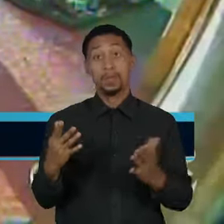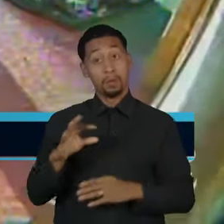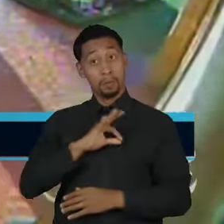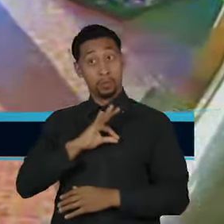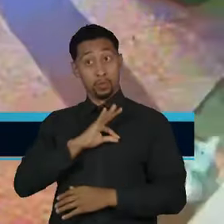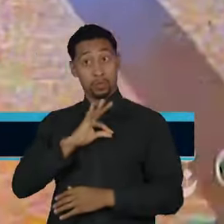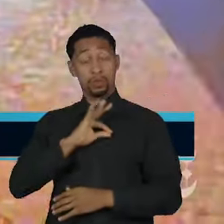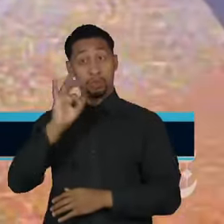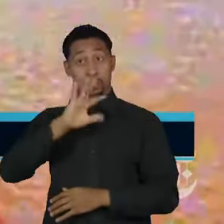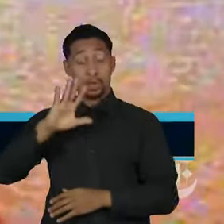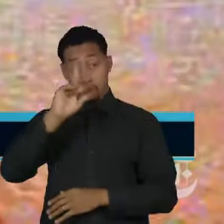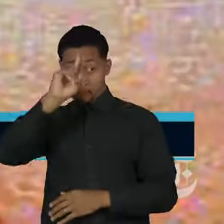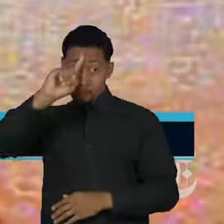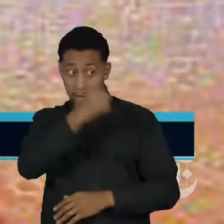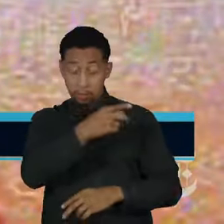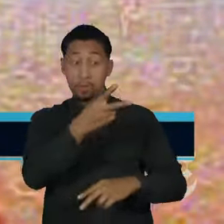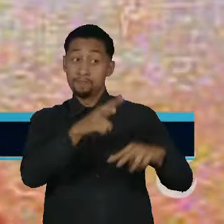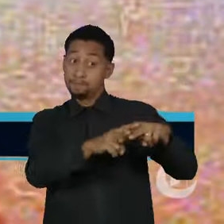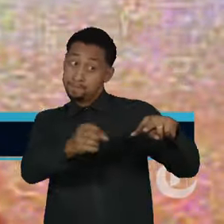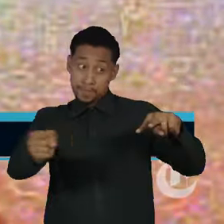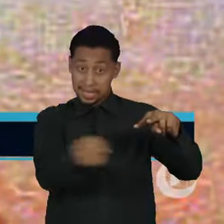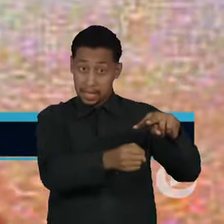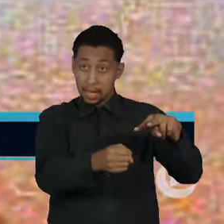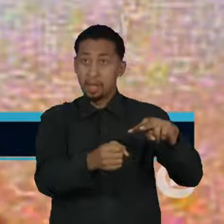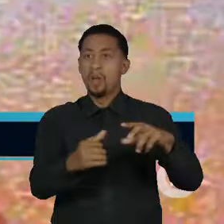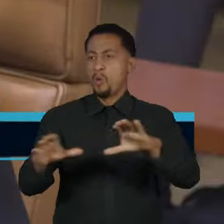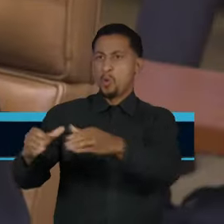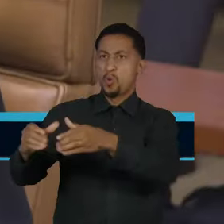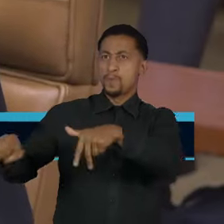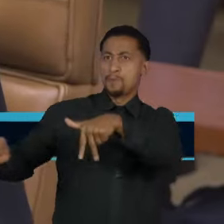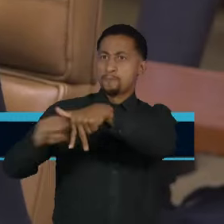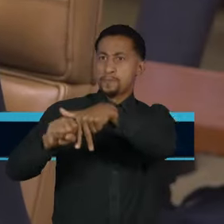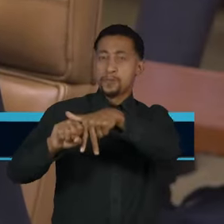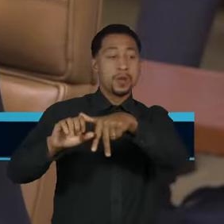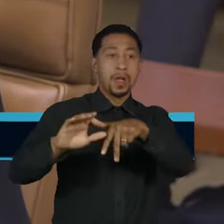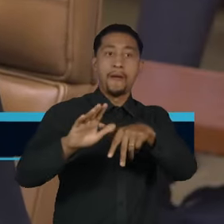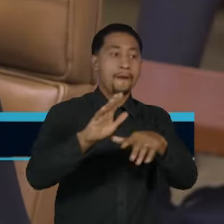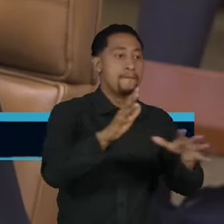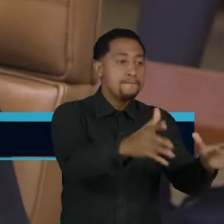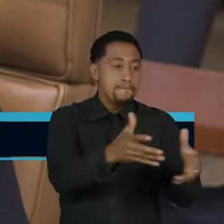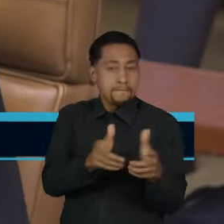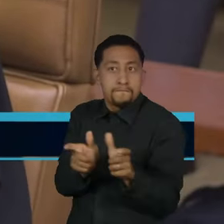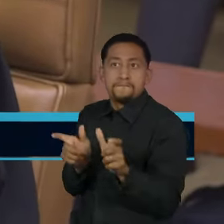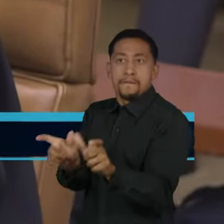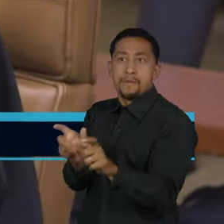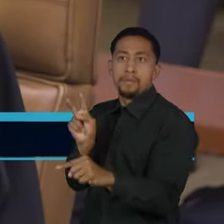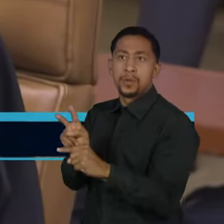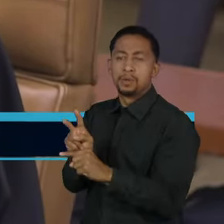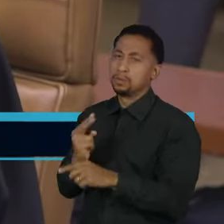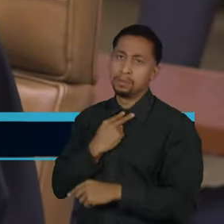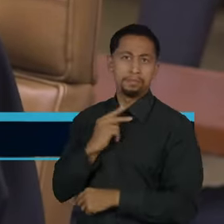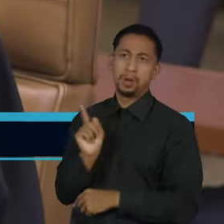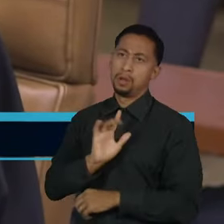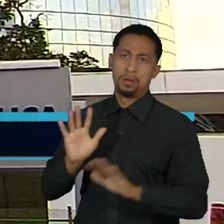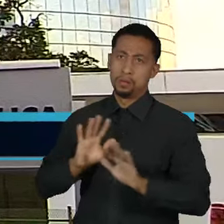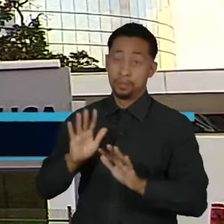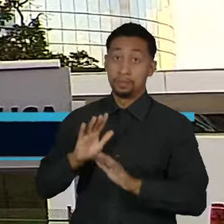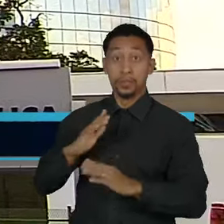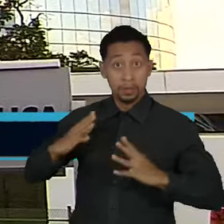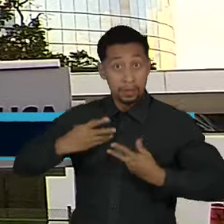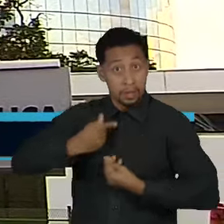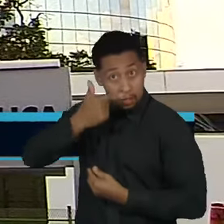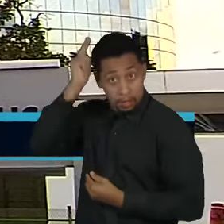poderia ser detido sem autorização de diplomatas da Hungria. O ministro do STF, Alexandre de Moraes, pediu manifestação